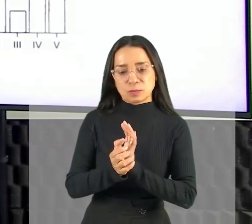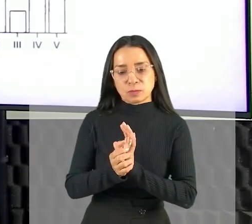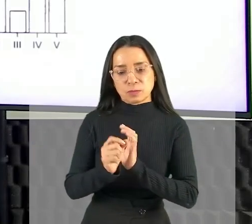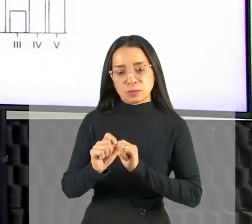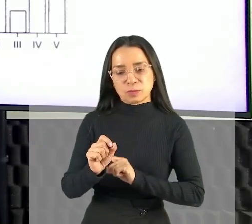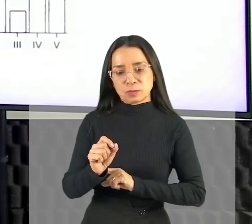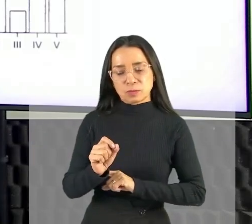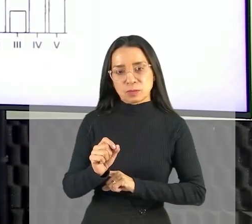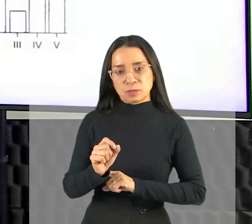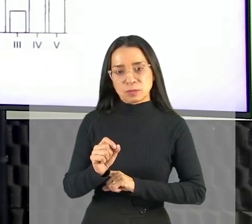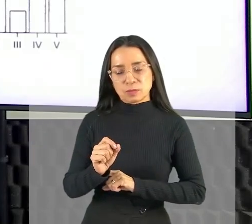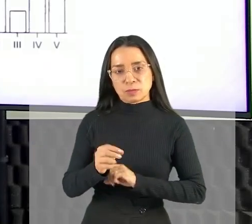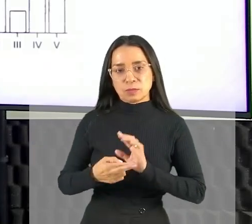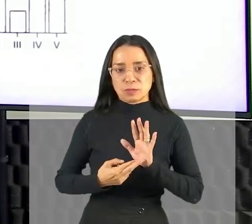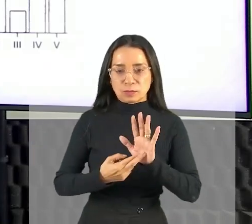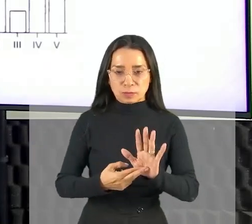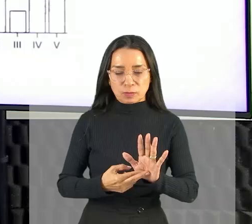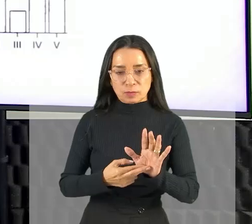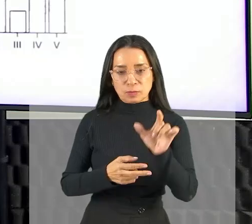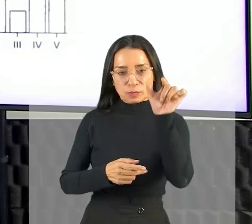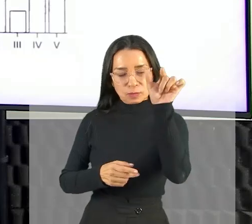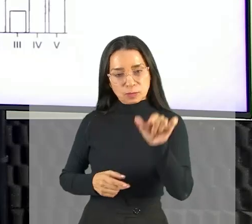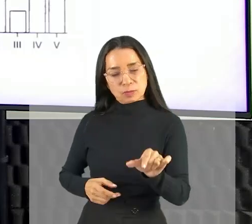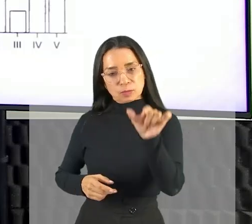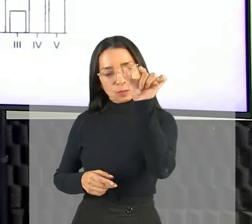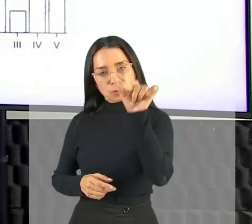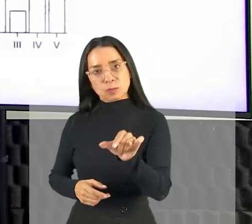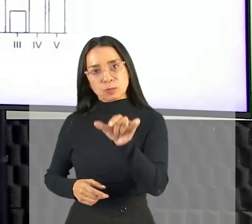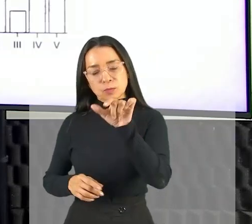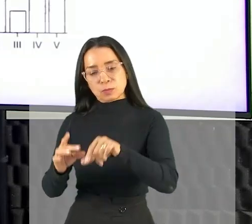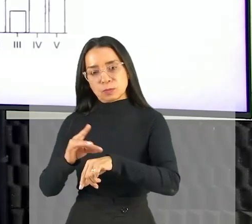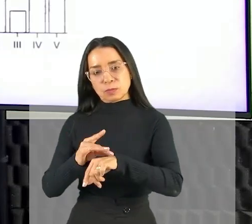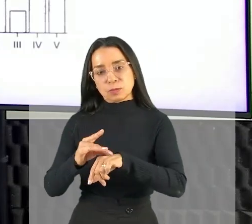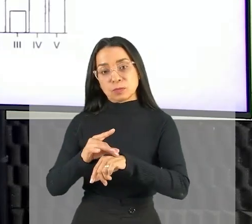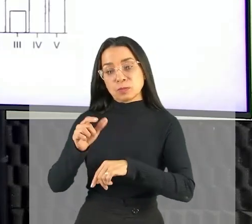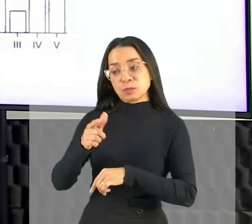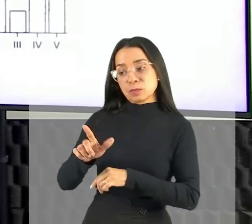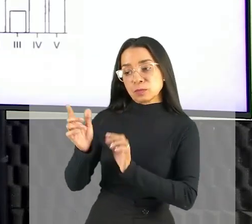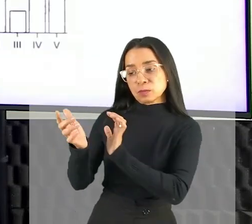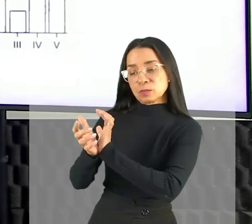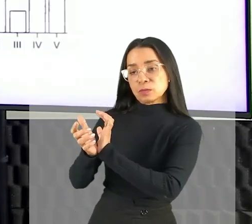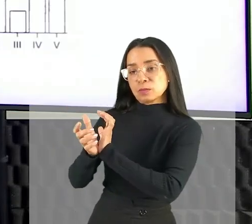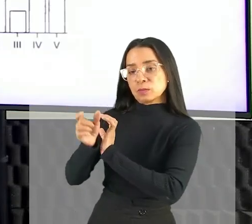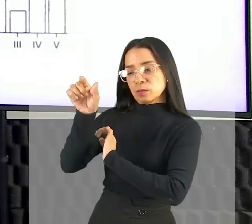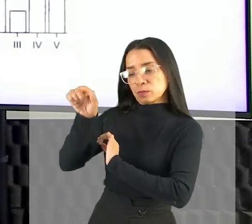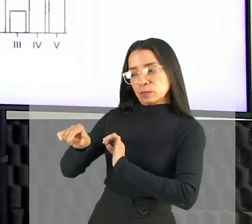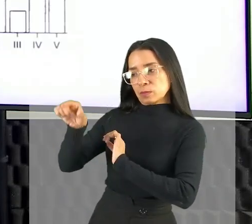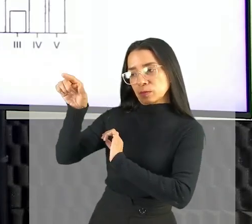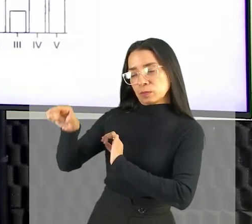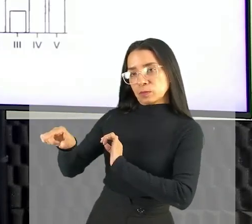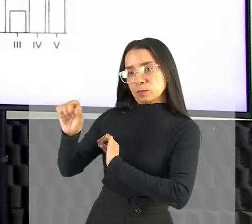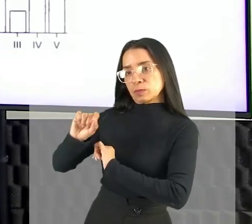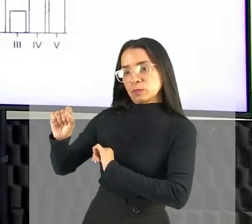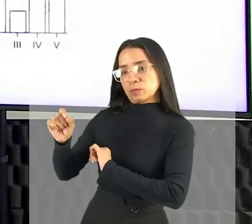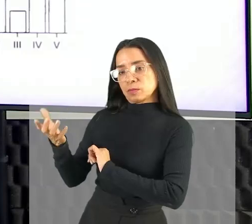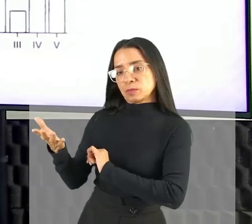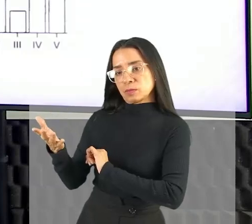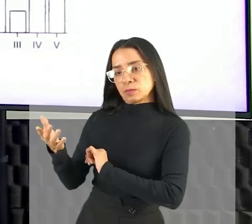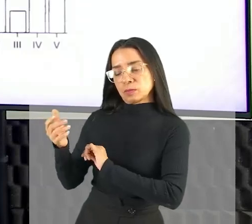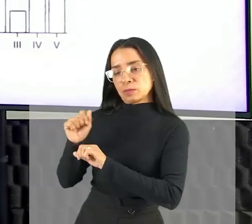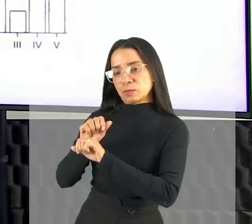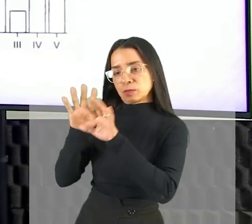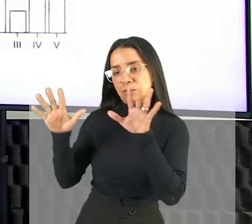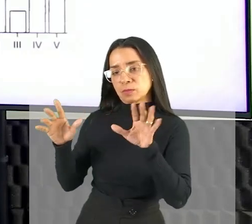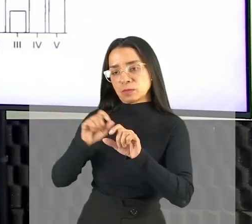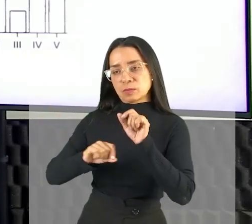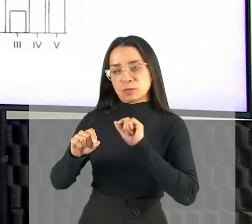grupos da representado pelas colunas em preto o grupo representado pelas colunas eh não pintadas né em